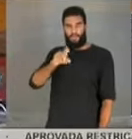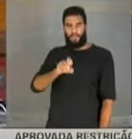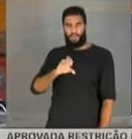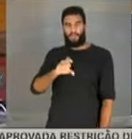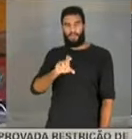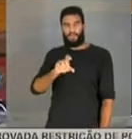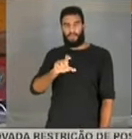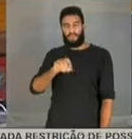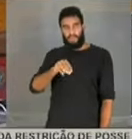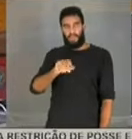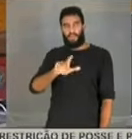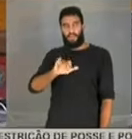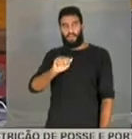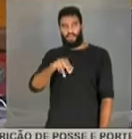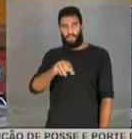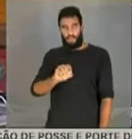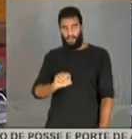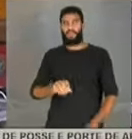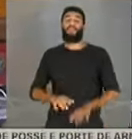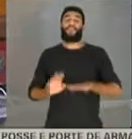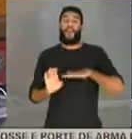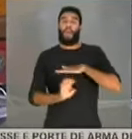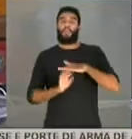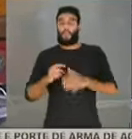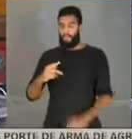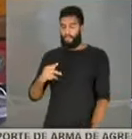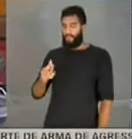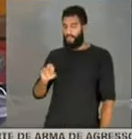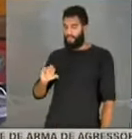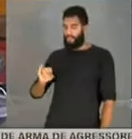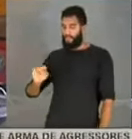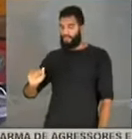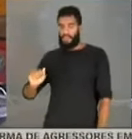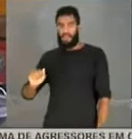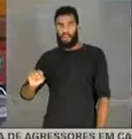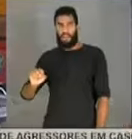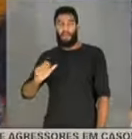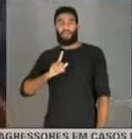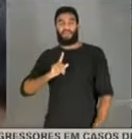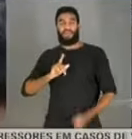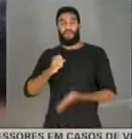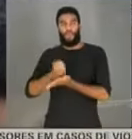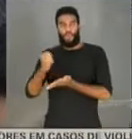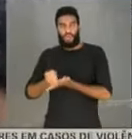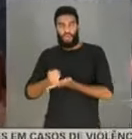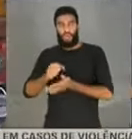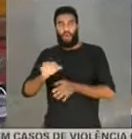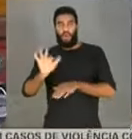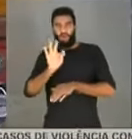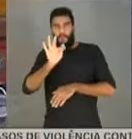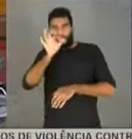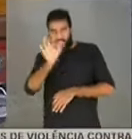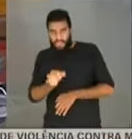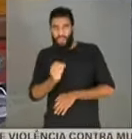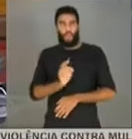Precisa tinha ou não contrato formal com a Barat Biotech?